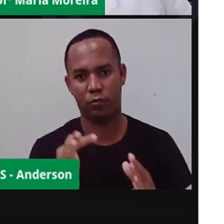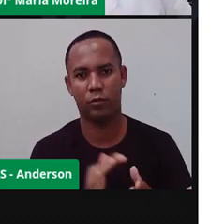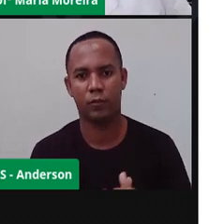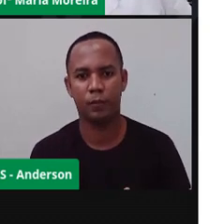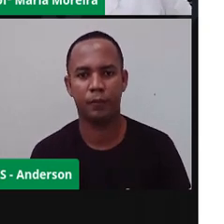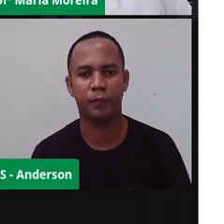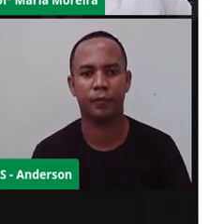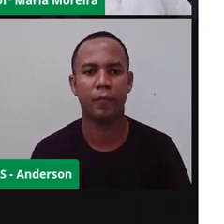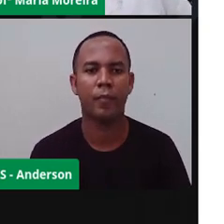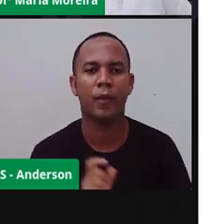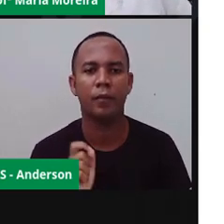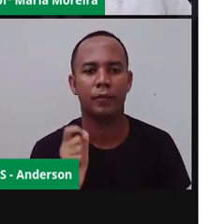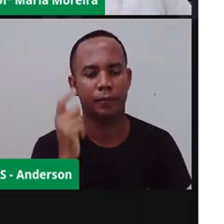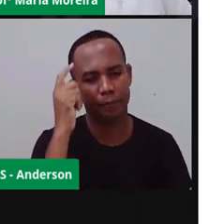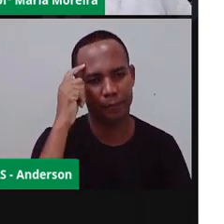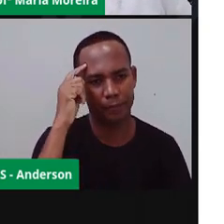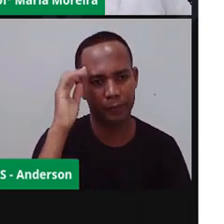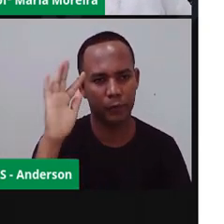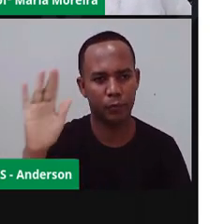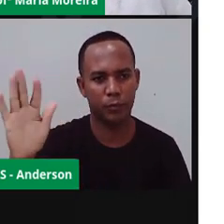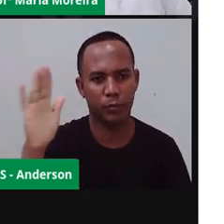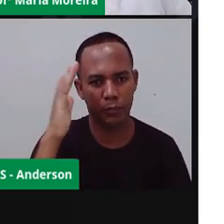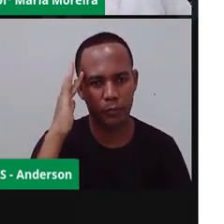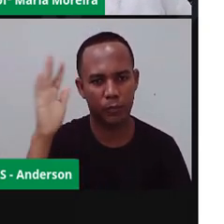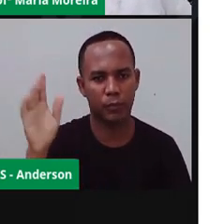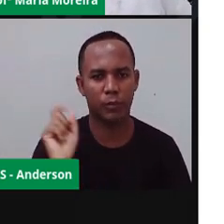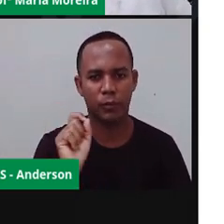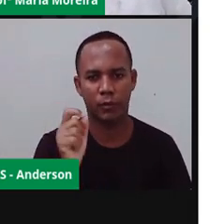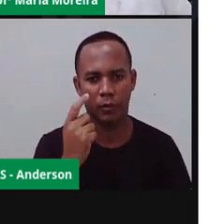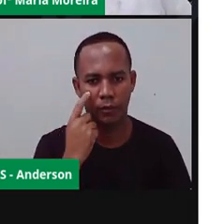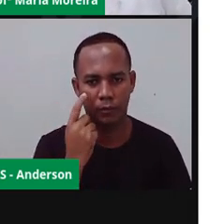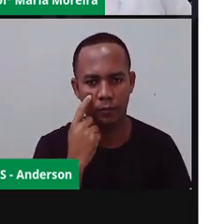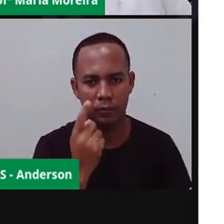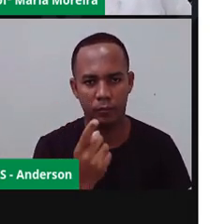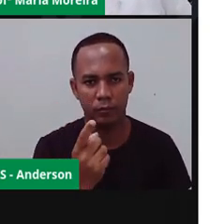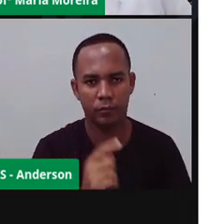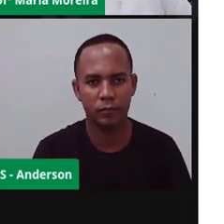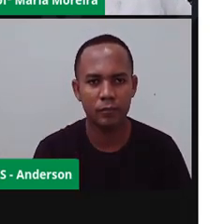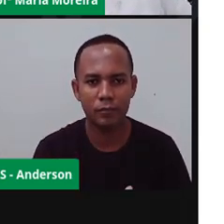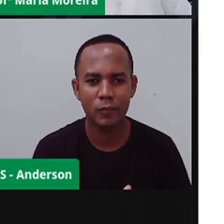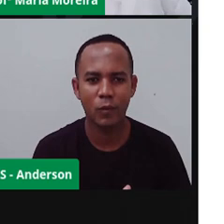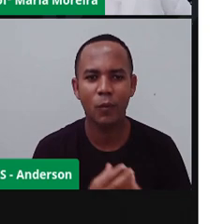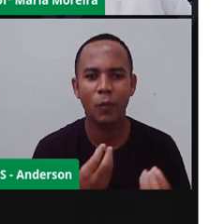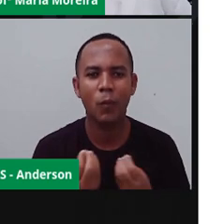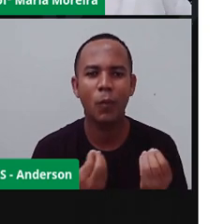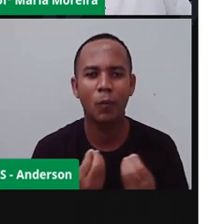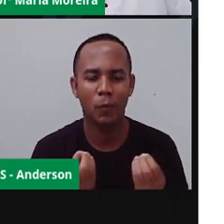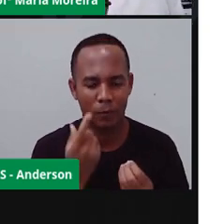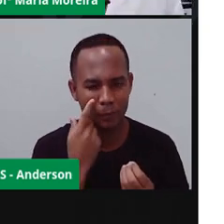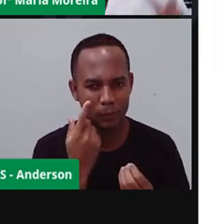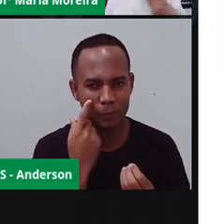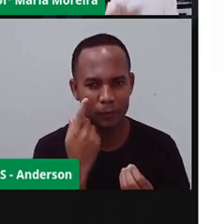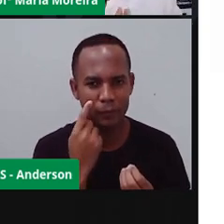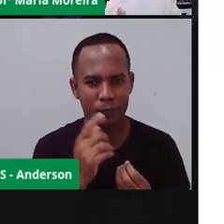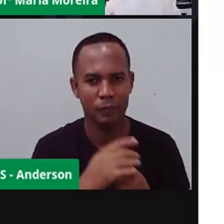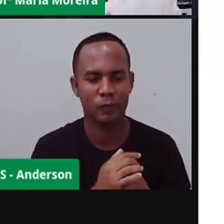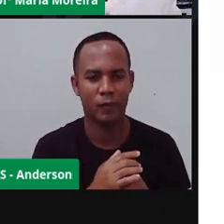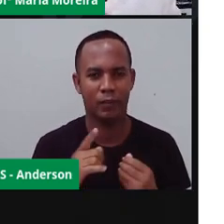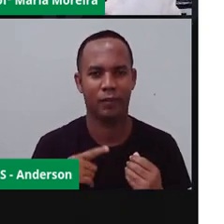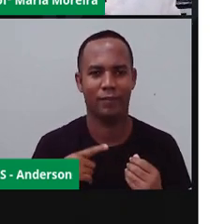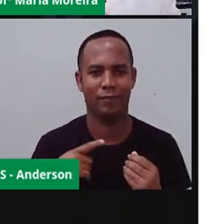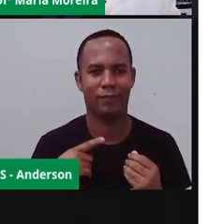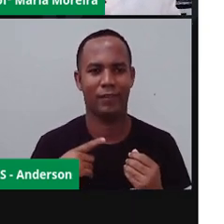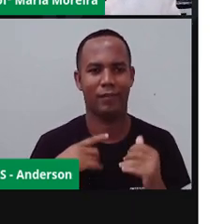Bom, refletem, né, na imagem o posicionamento editorial do veículo. Como assim? Bom, eu tenho um